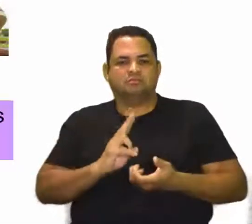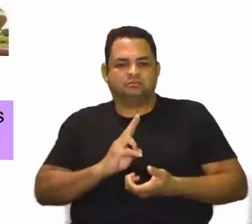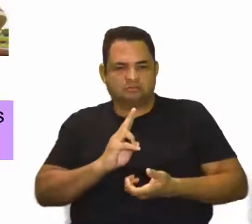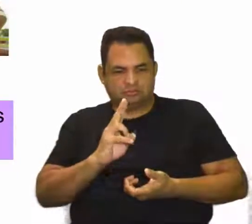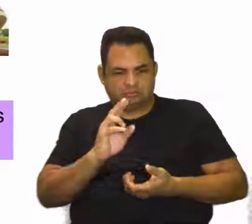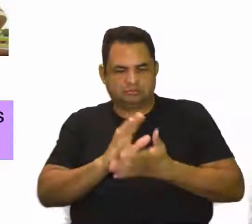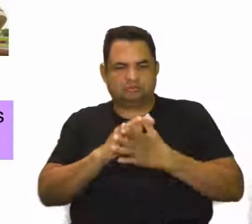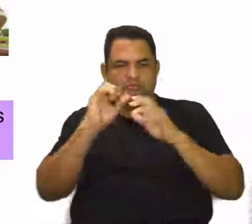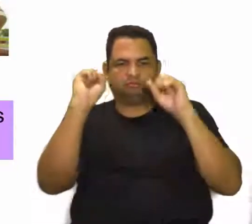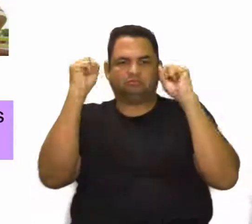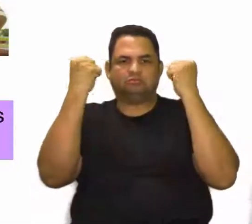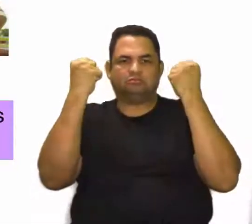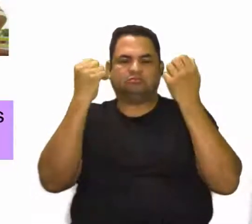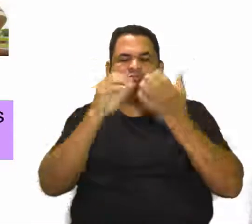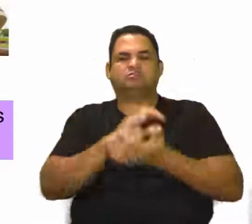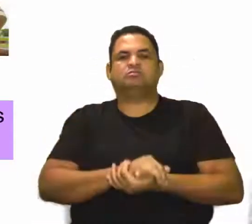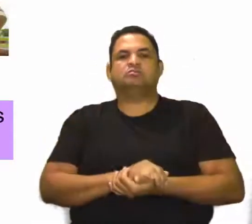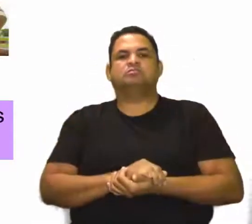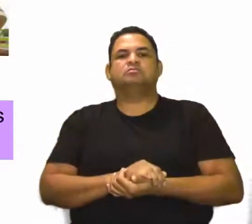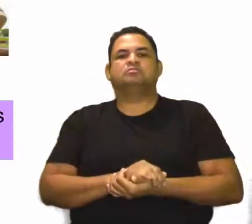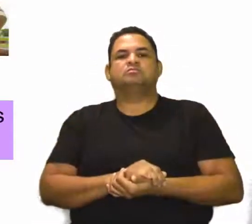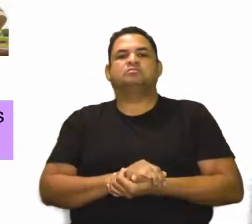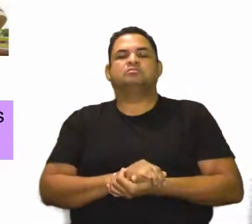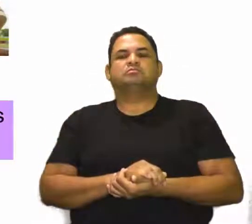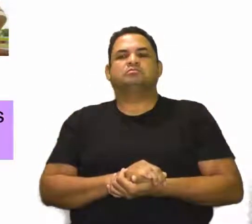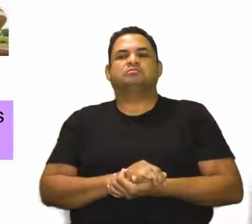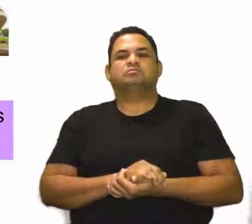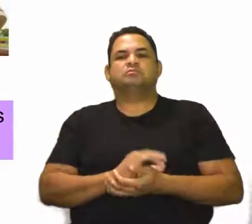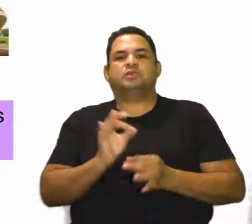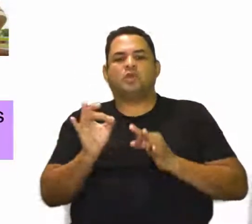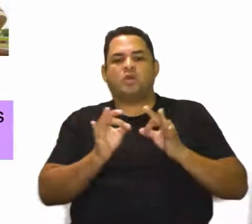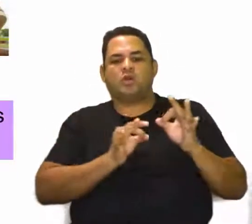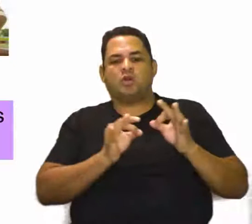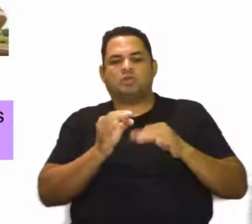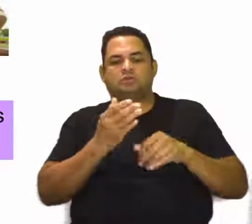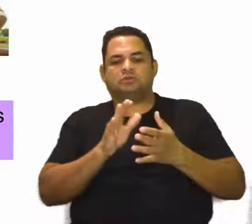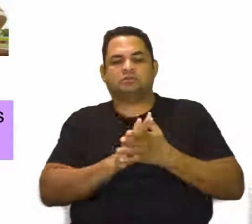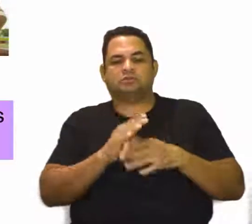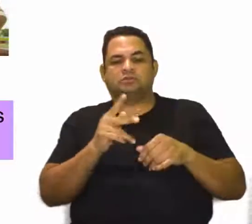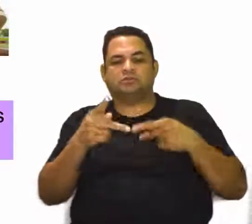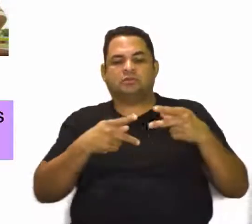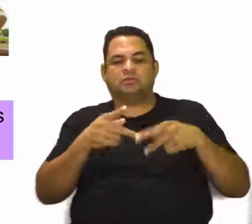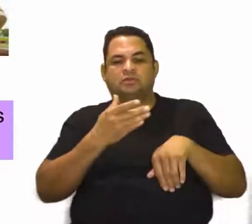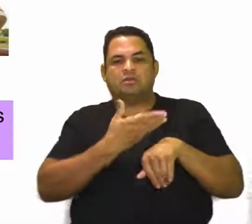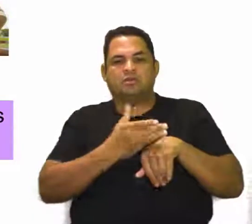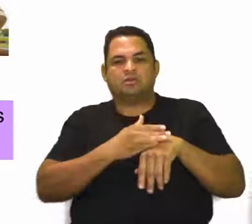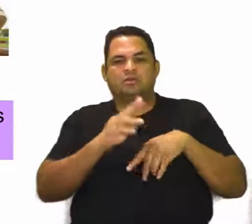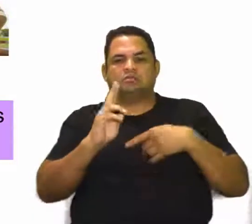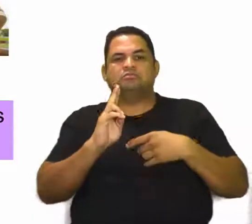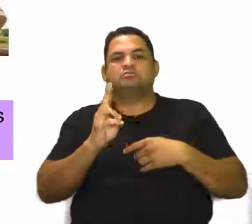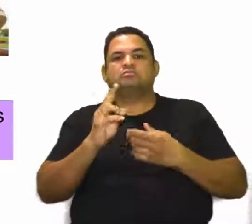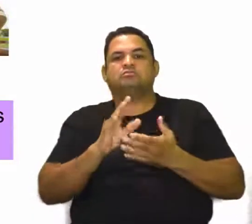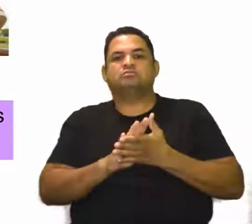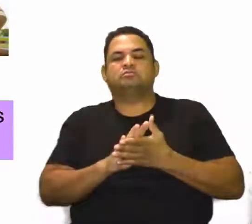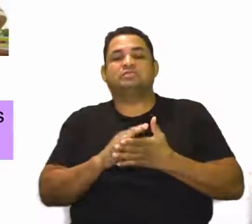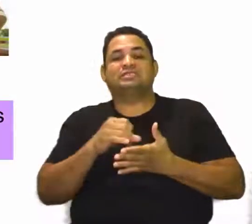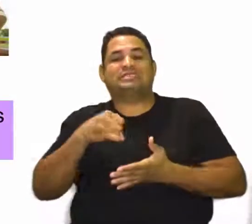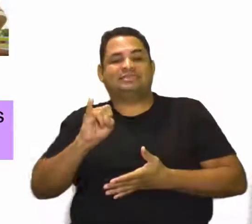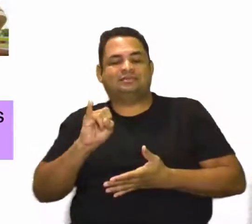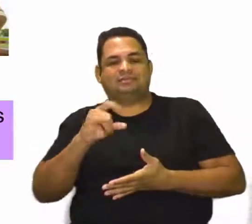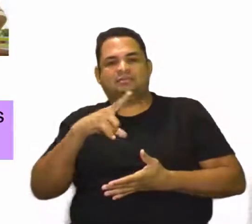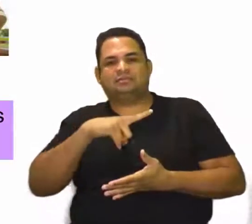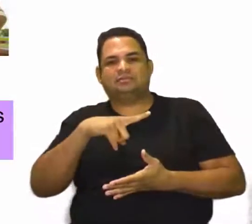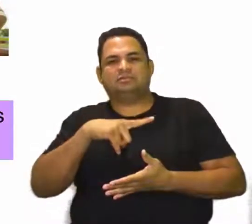a atividade física, então estou montando meu programa de treino. Durante a atividade física, se eu